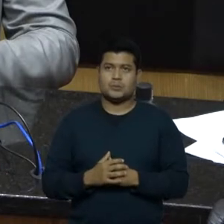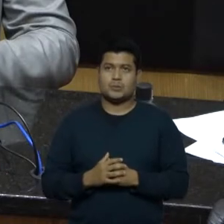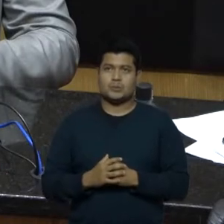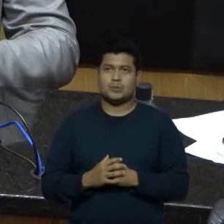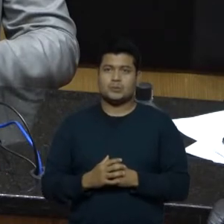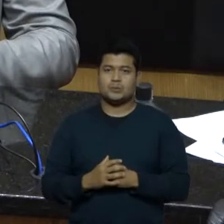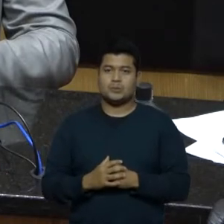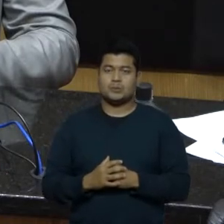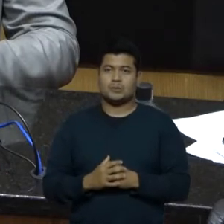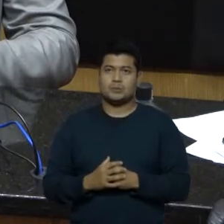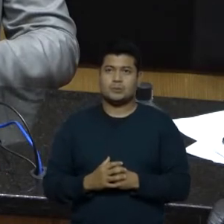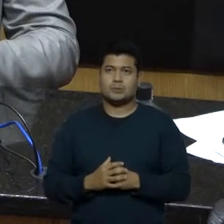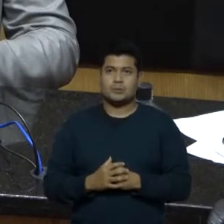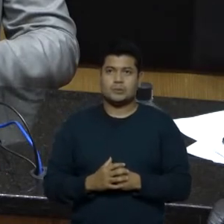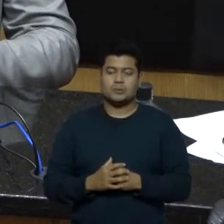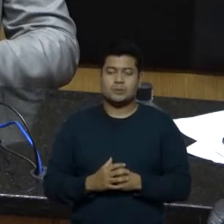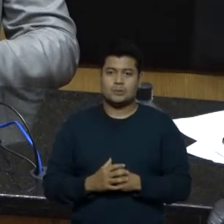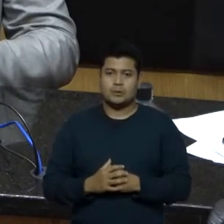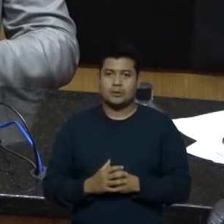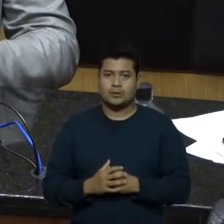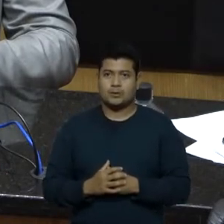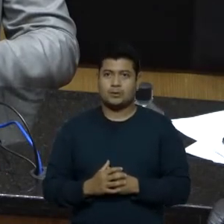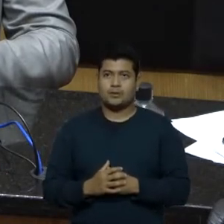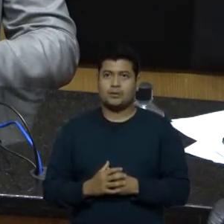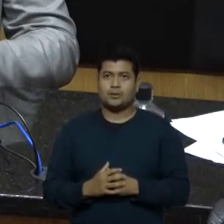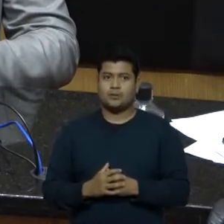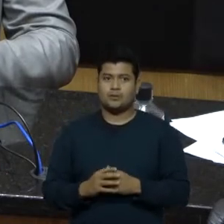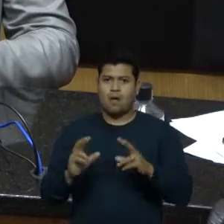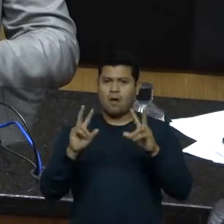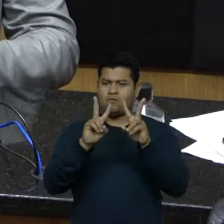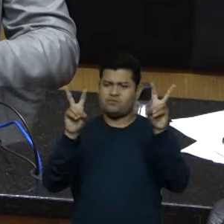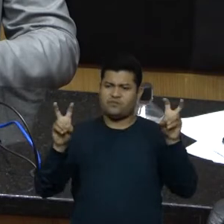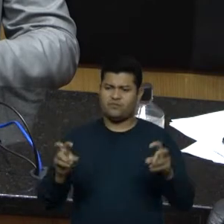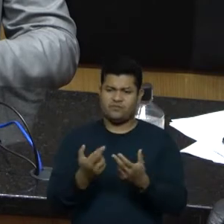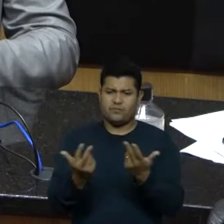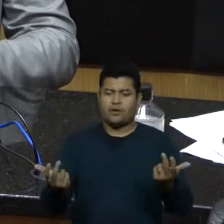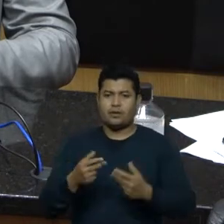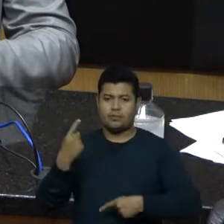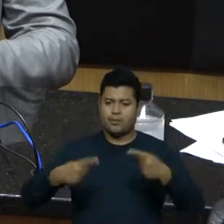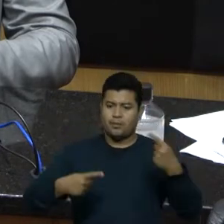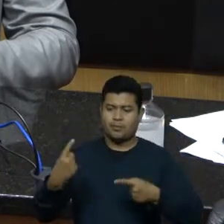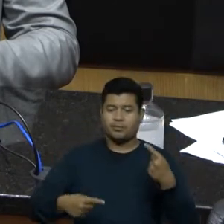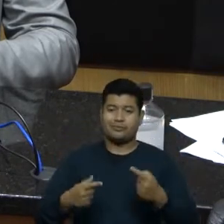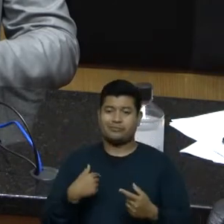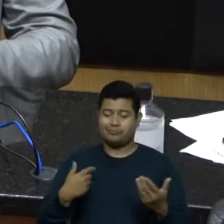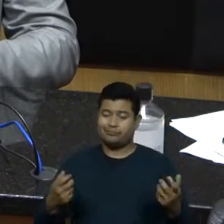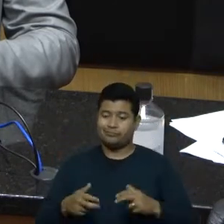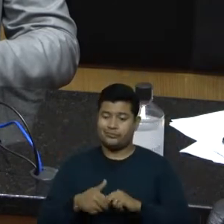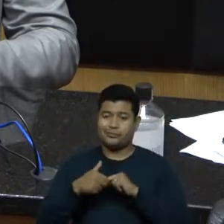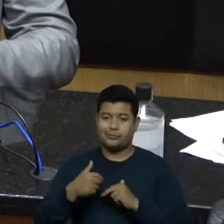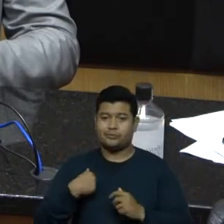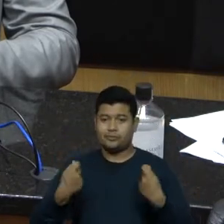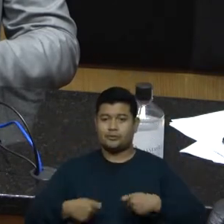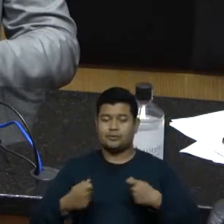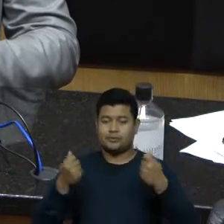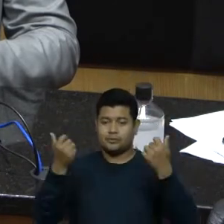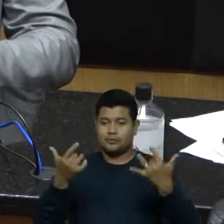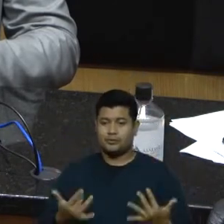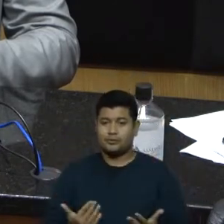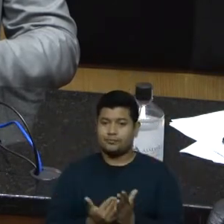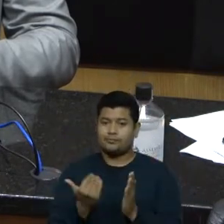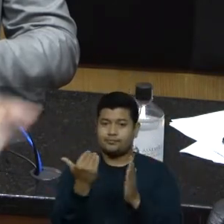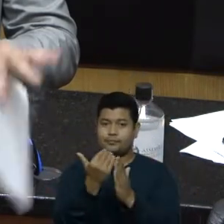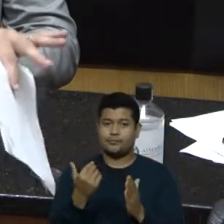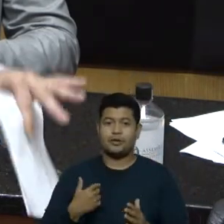é preciso me estender mais porque muito assunto já foi dito aqui a nossa foi feito um